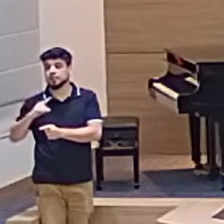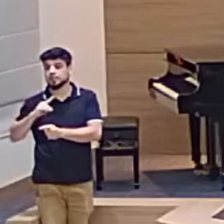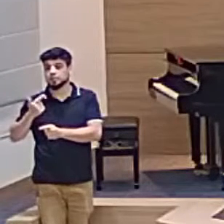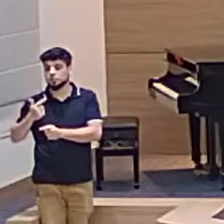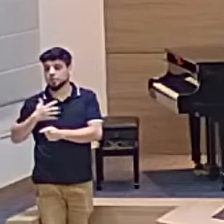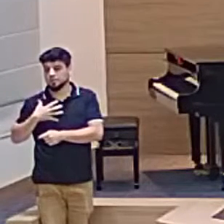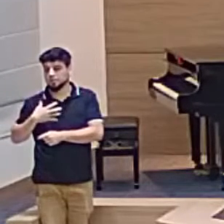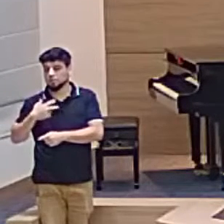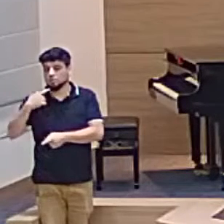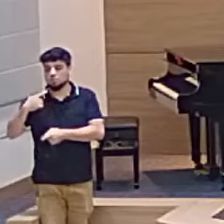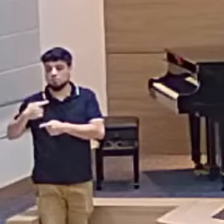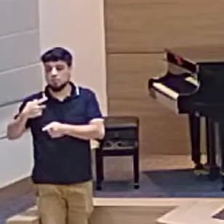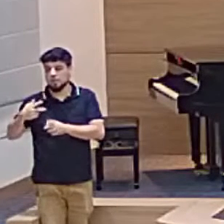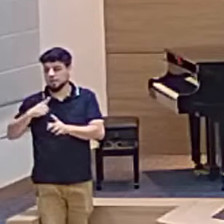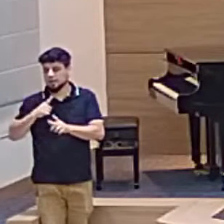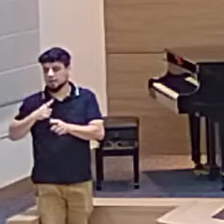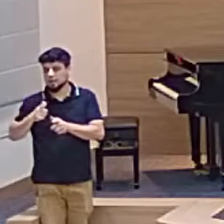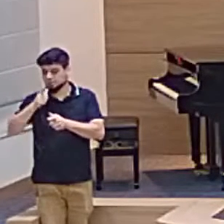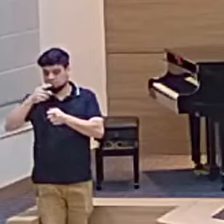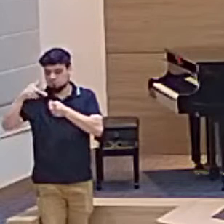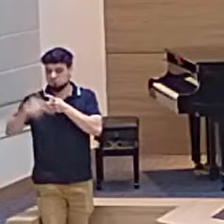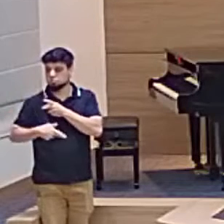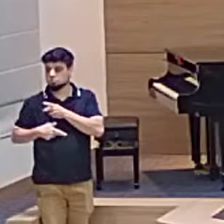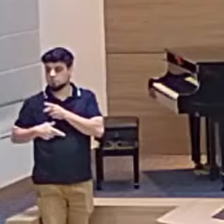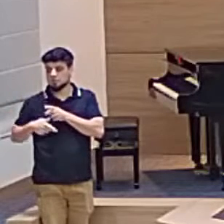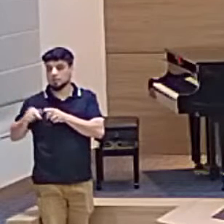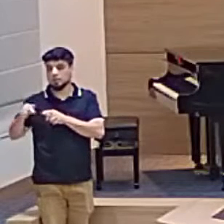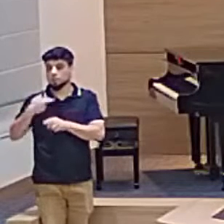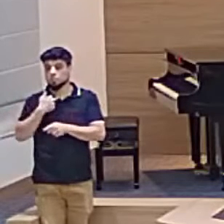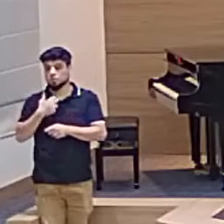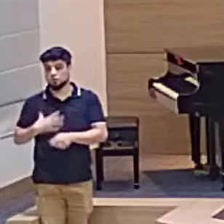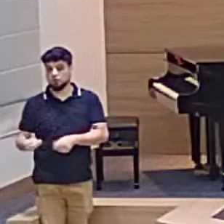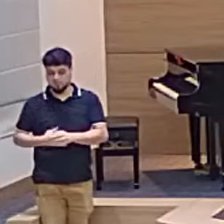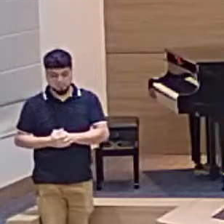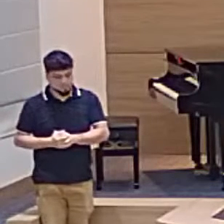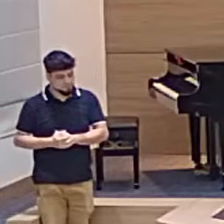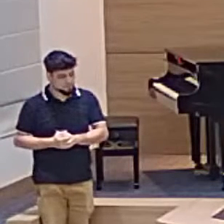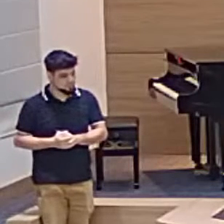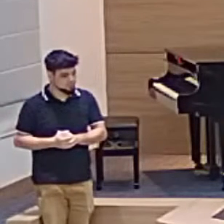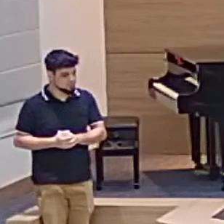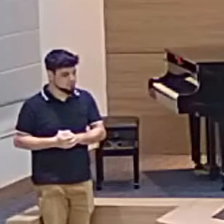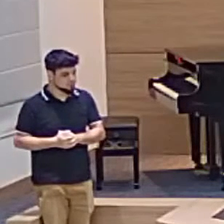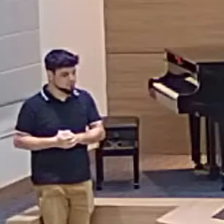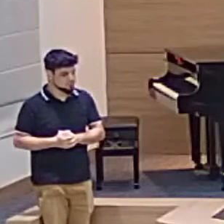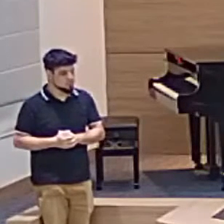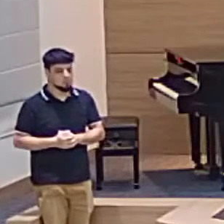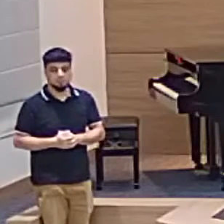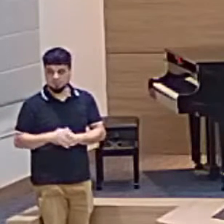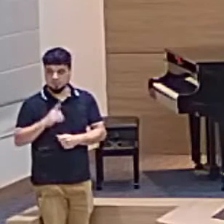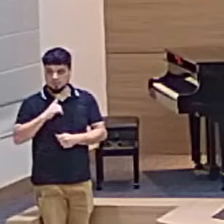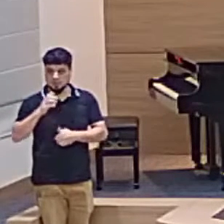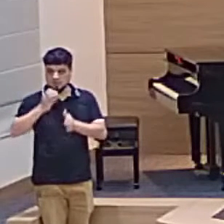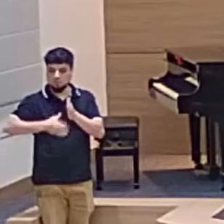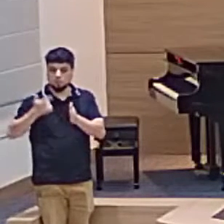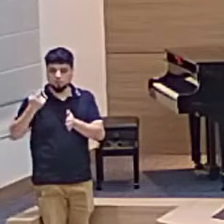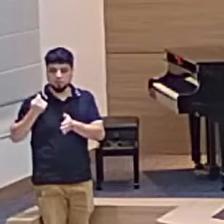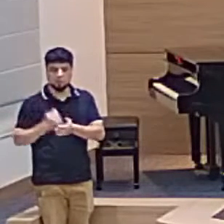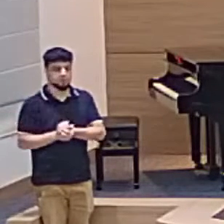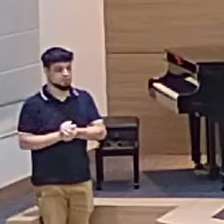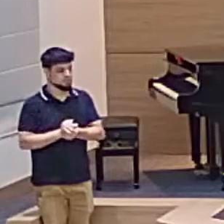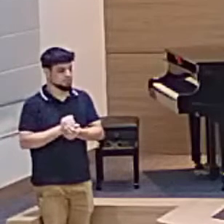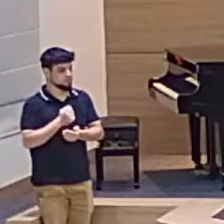é isso que Deus está dizendo para o rei Ezequias depois eu ia lá na sua Bíblia Capítulo 20